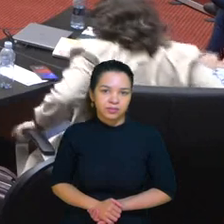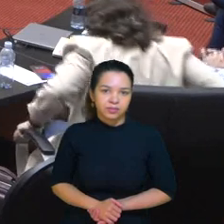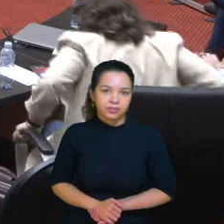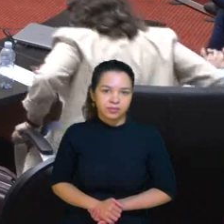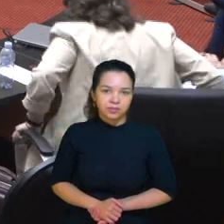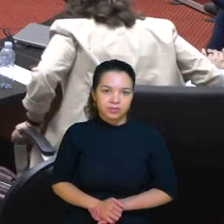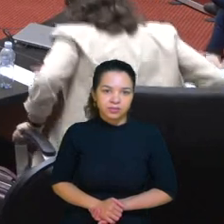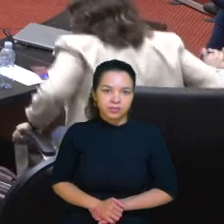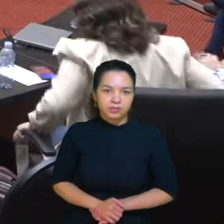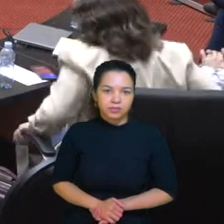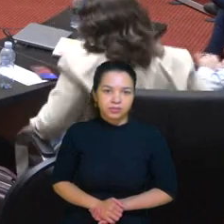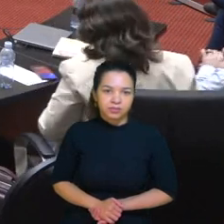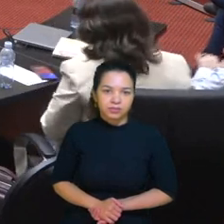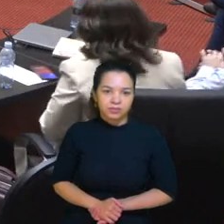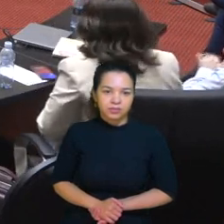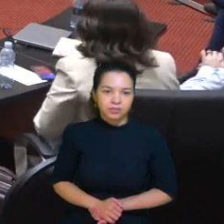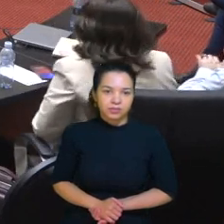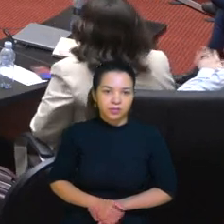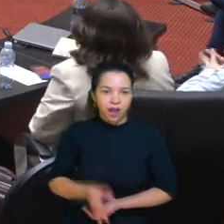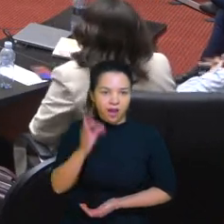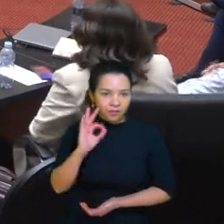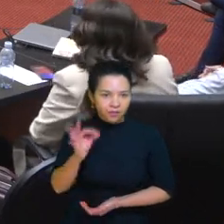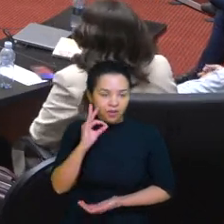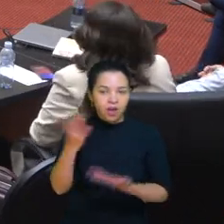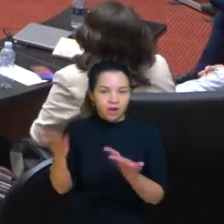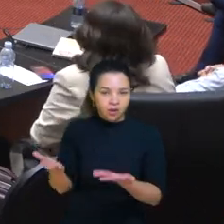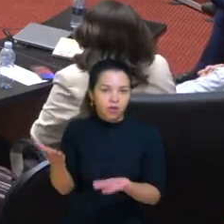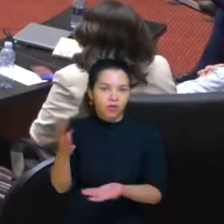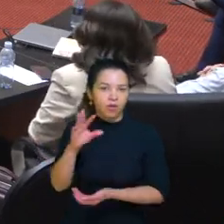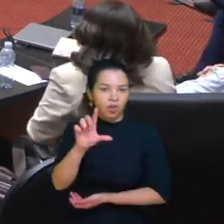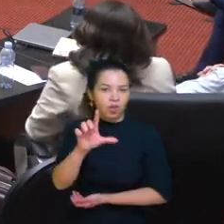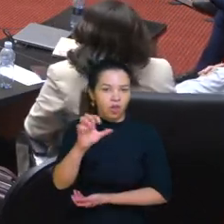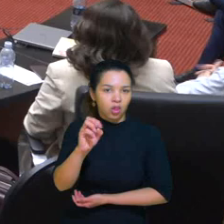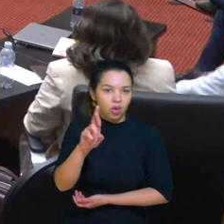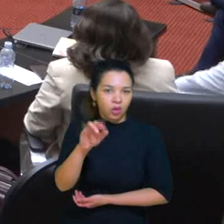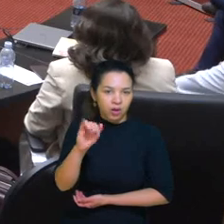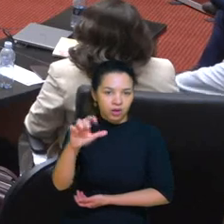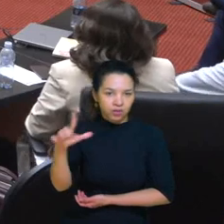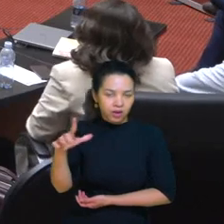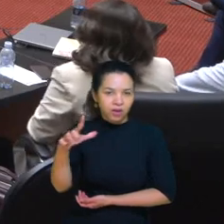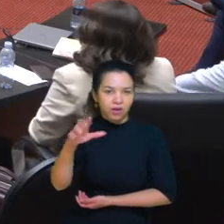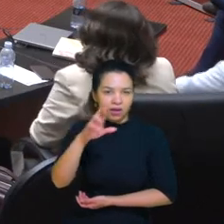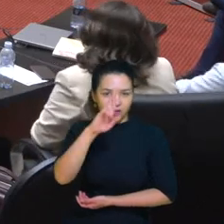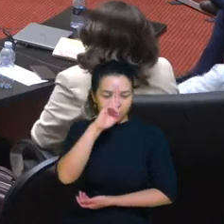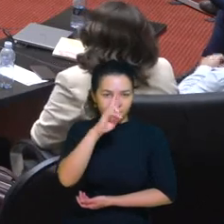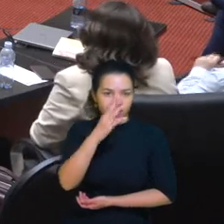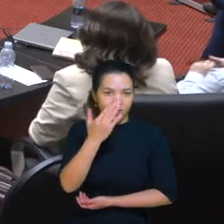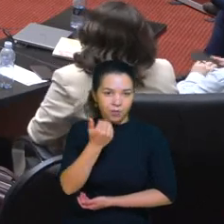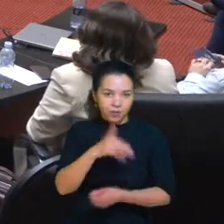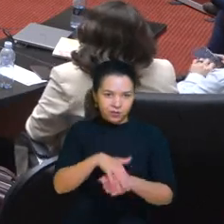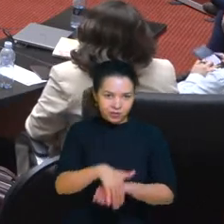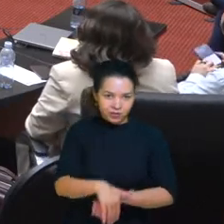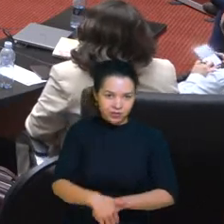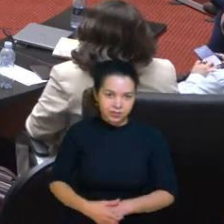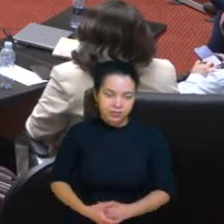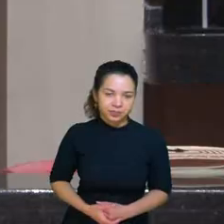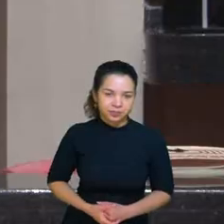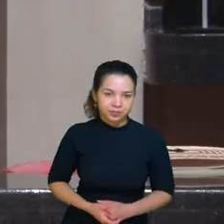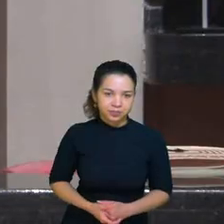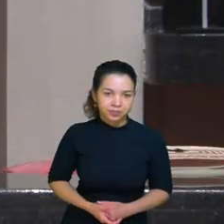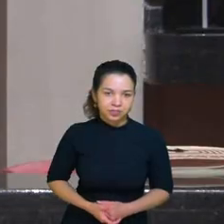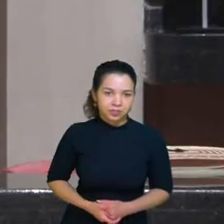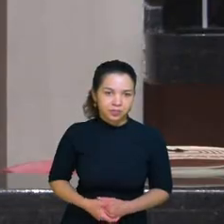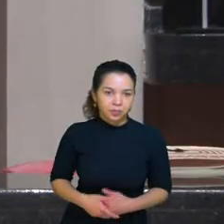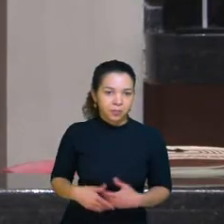acham café com Lorival café almoço e janta muito bom